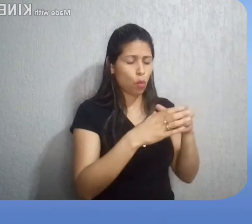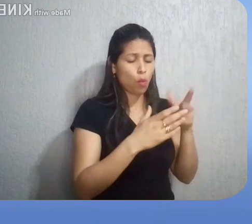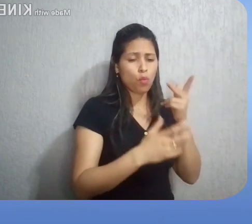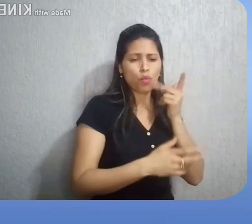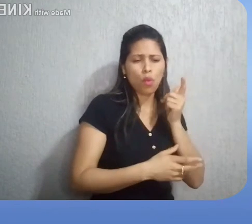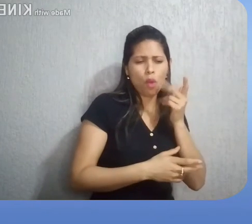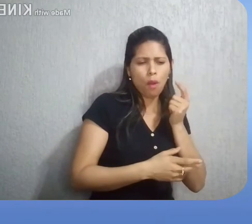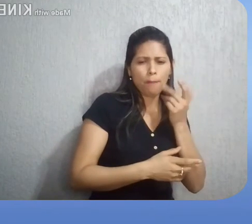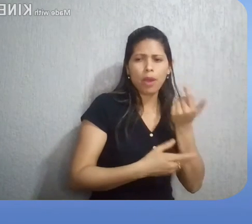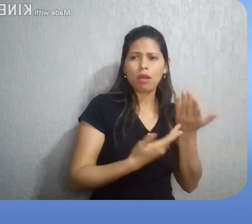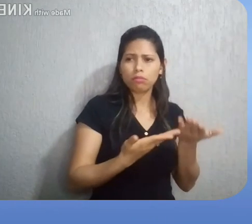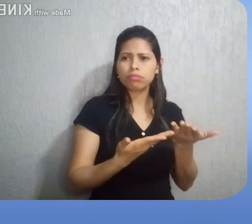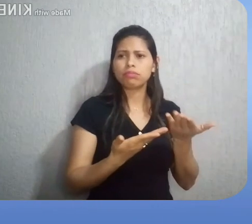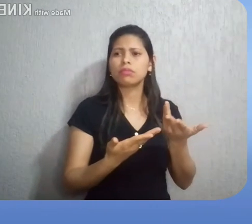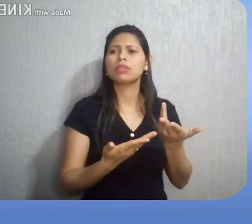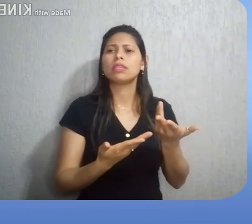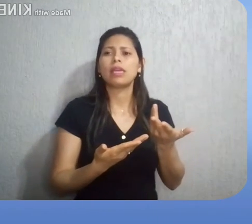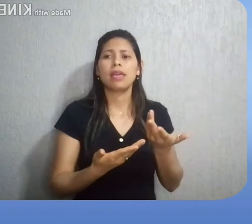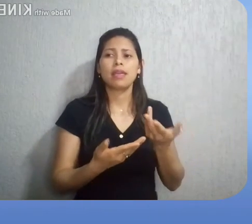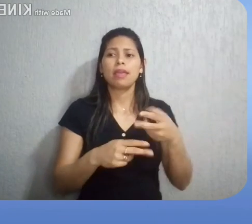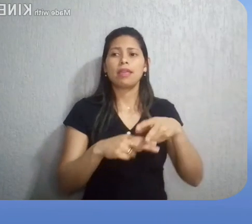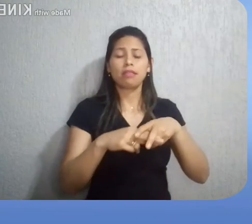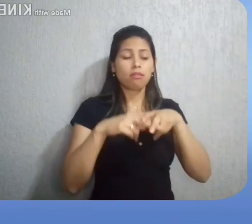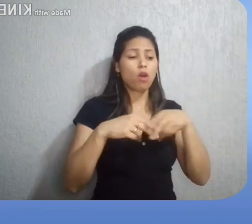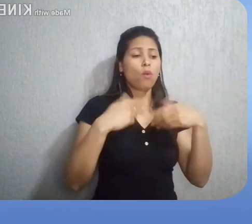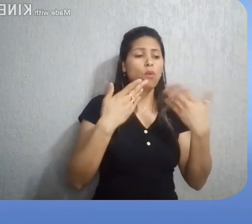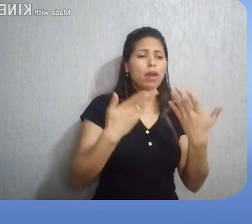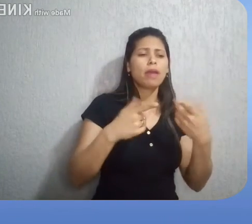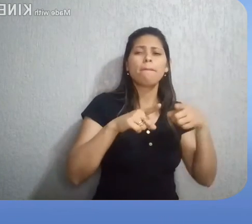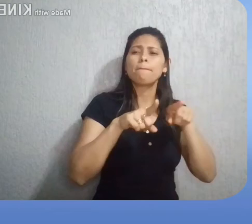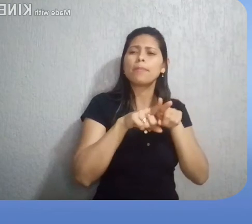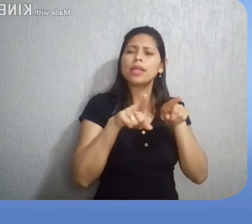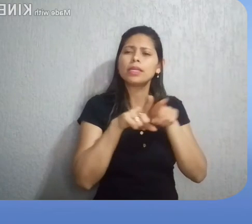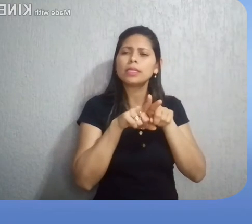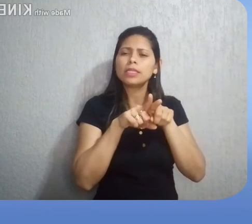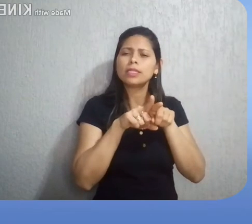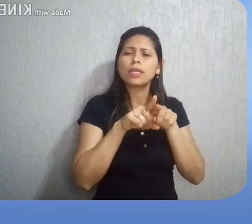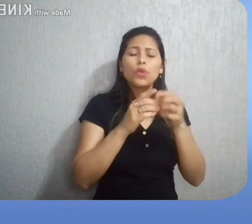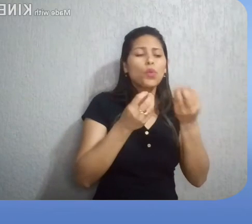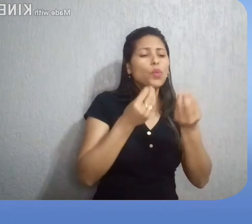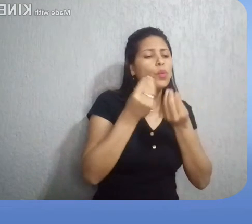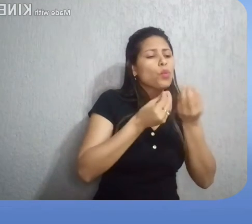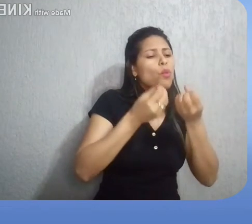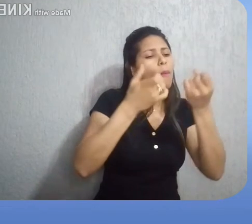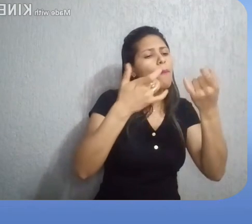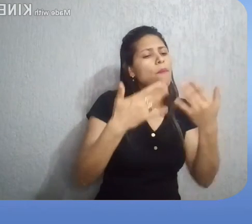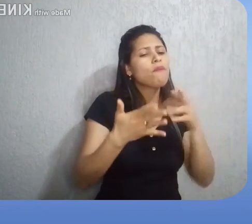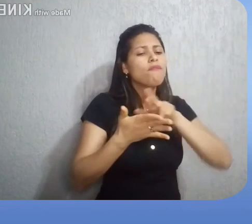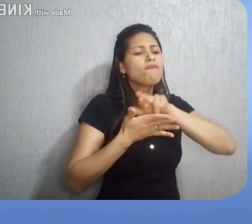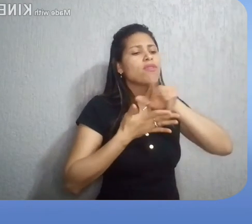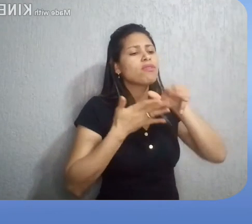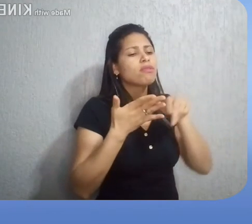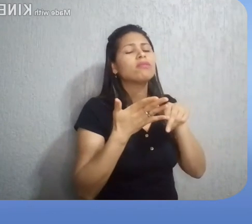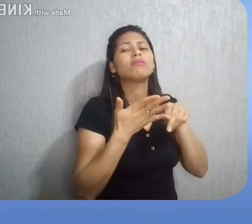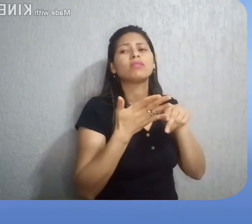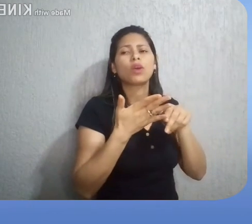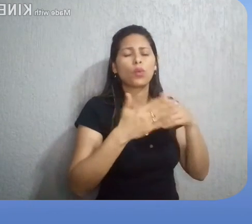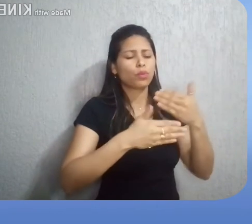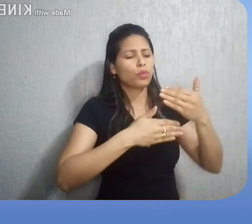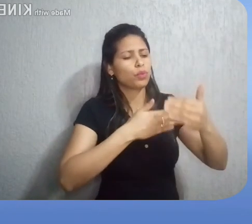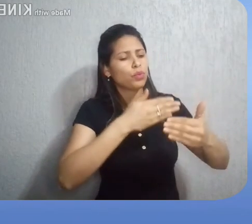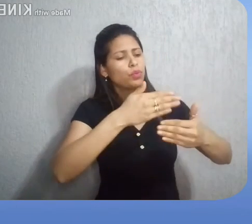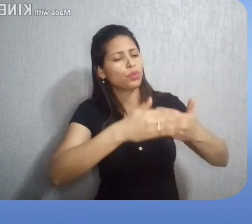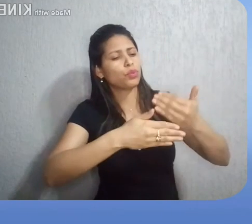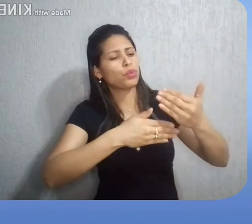Também a seleção natural possibilita o surgimento de novas espécies naturalmente, dando uma explicação evolutiva para a variação